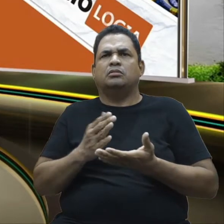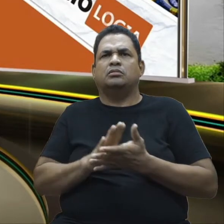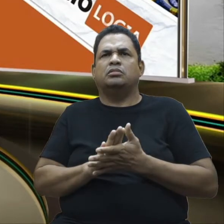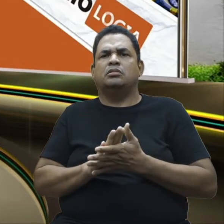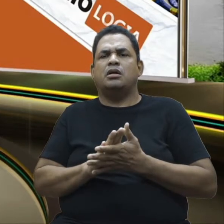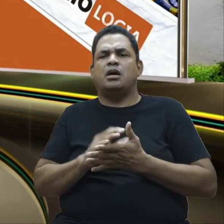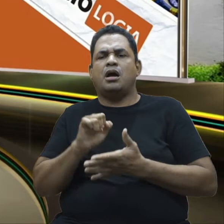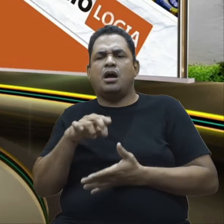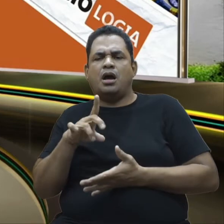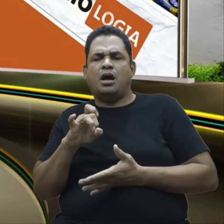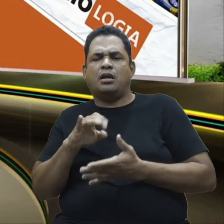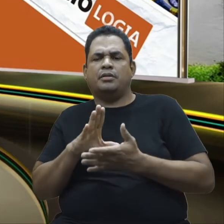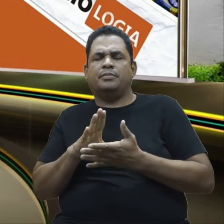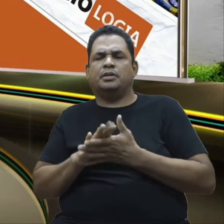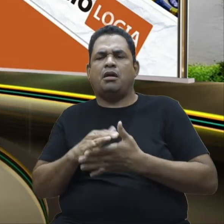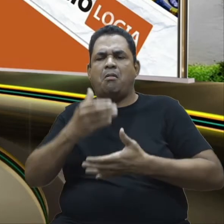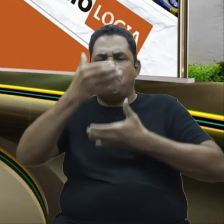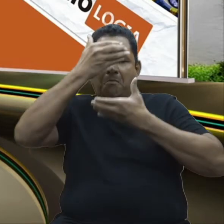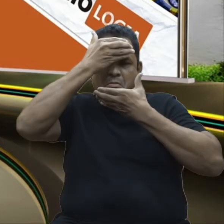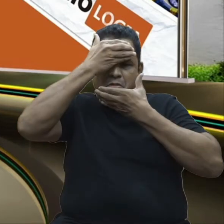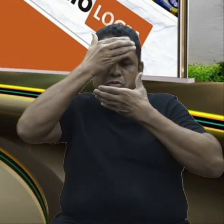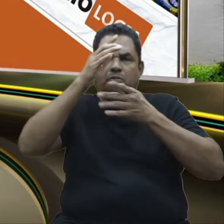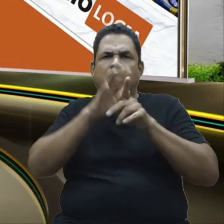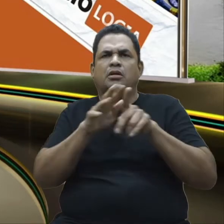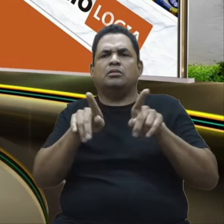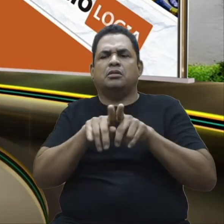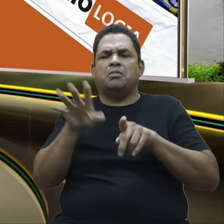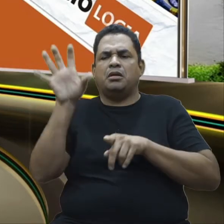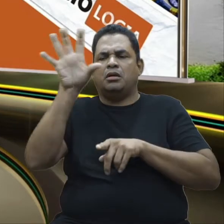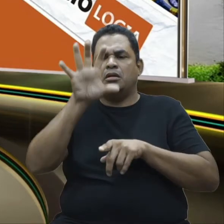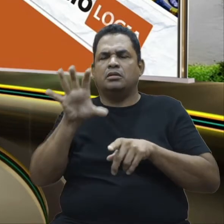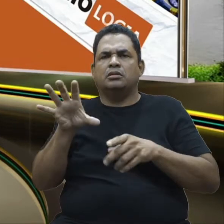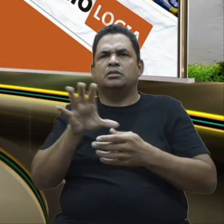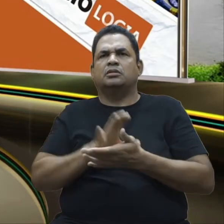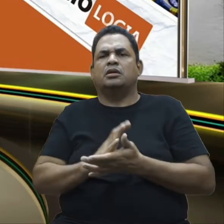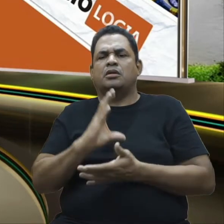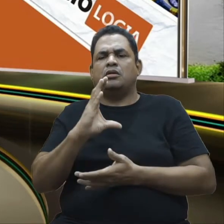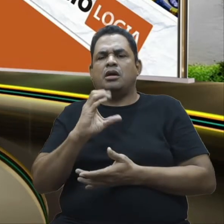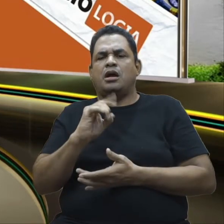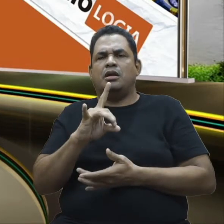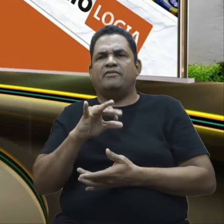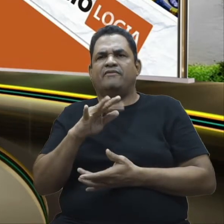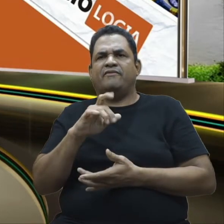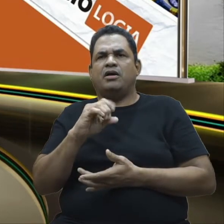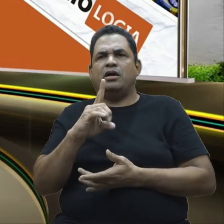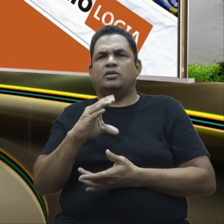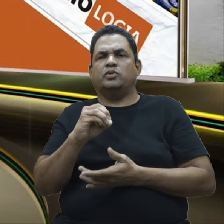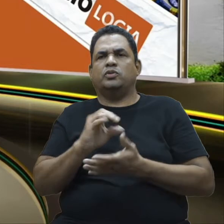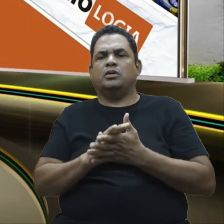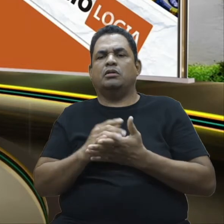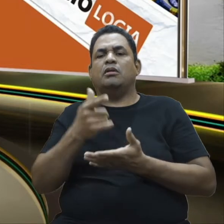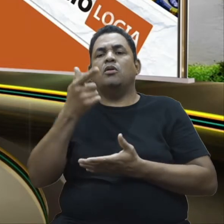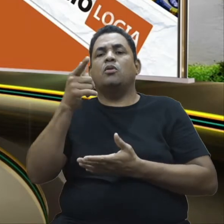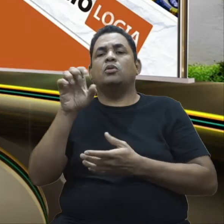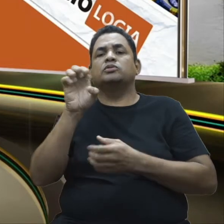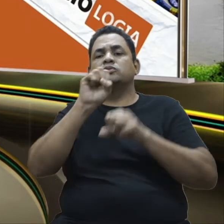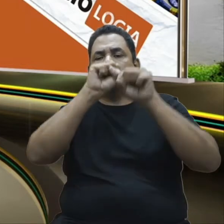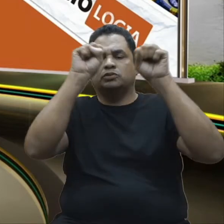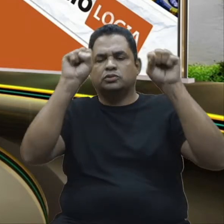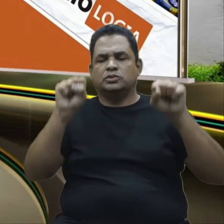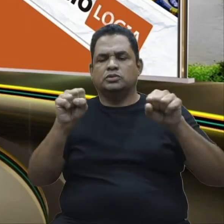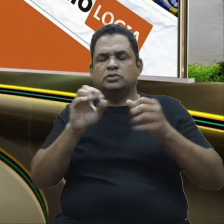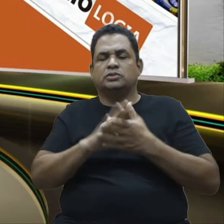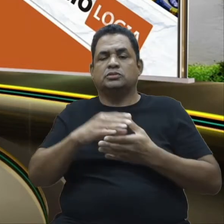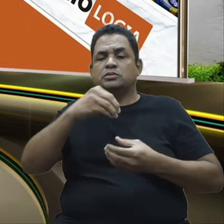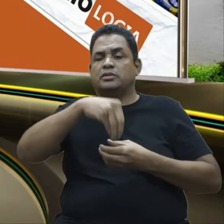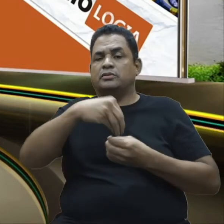dos muçulmanos, né, a religião muçulmana, a gente tem, por exemplo, o califado, que é outro sistema que não faz parte da